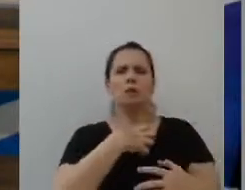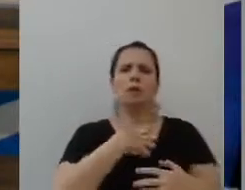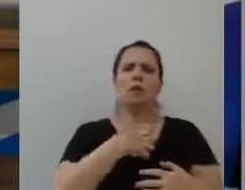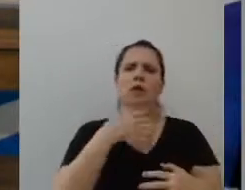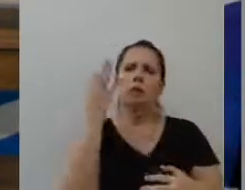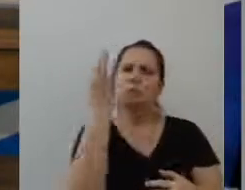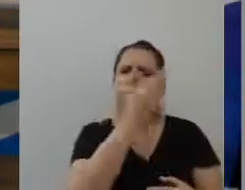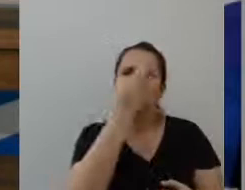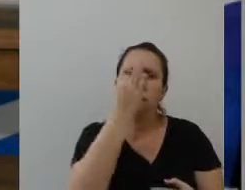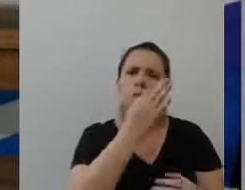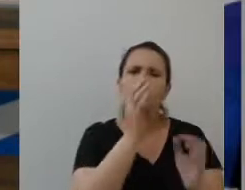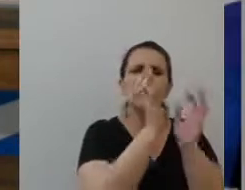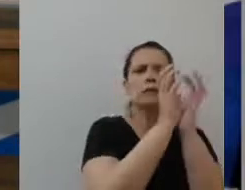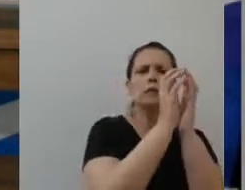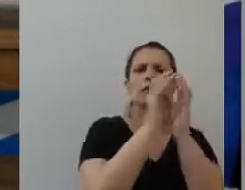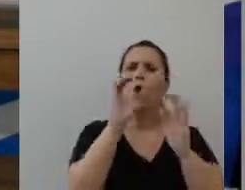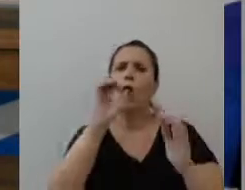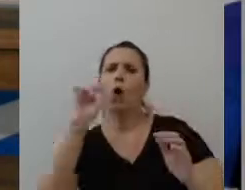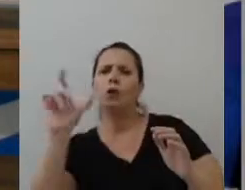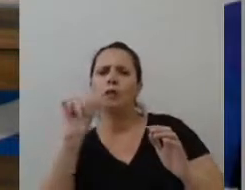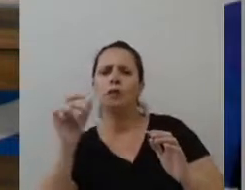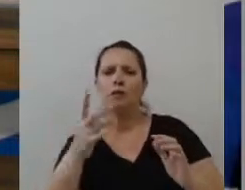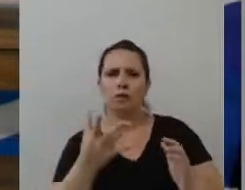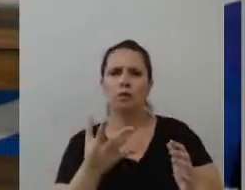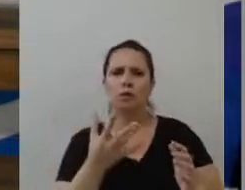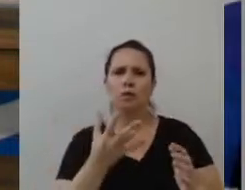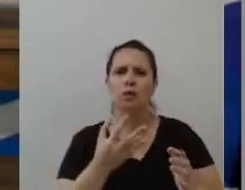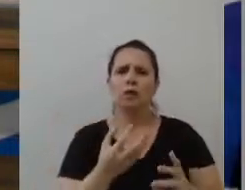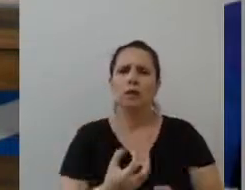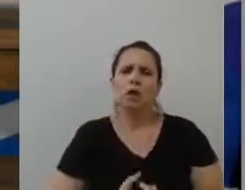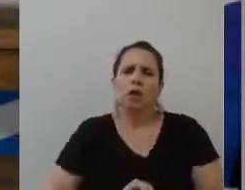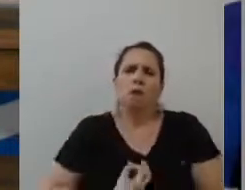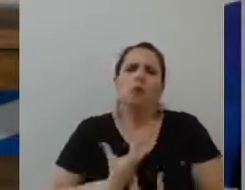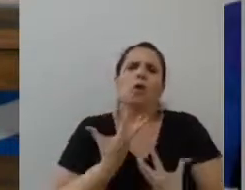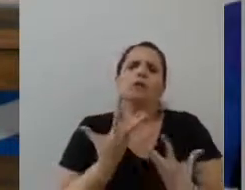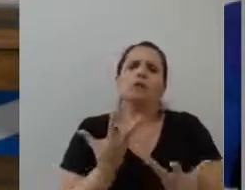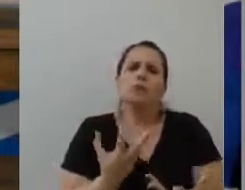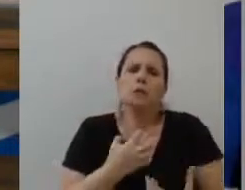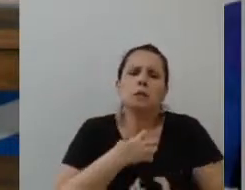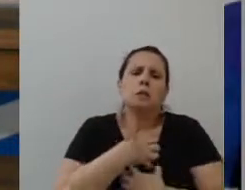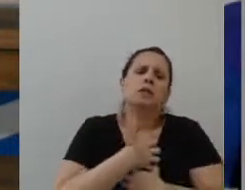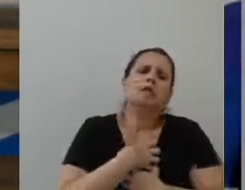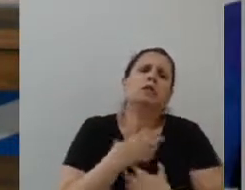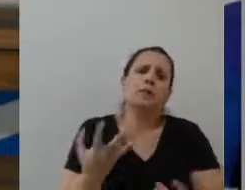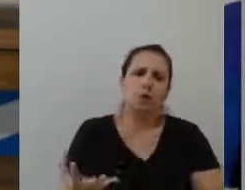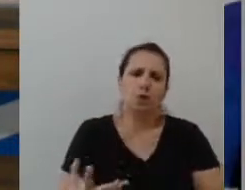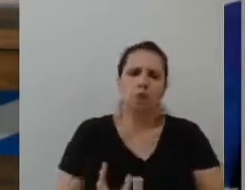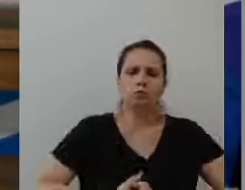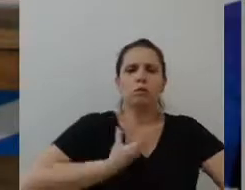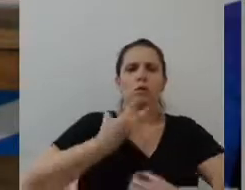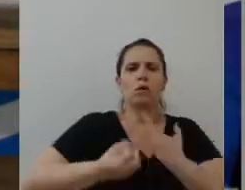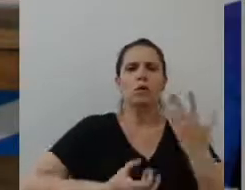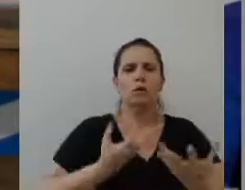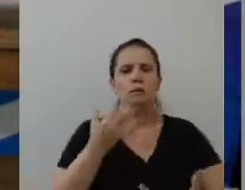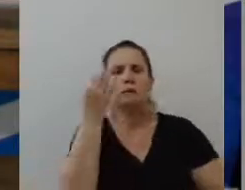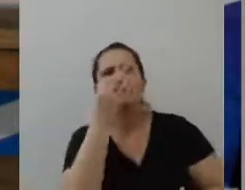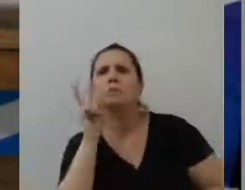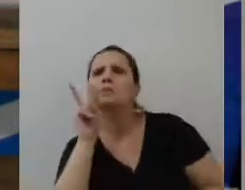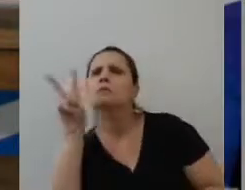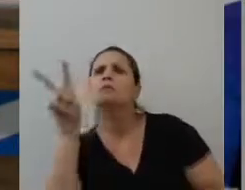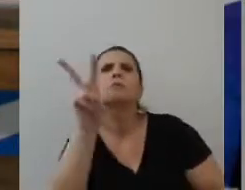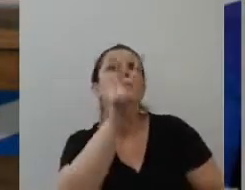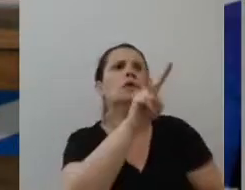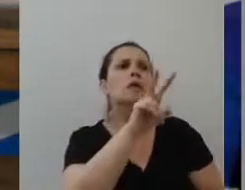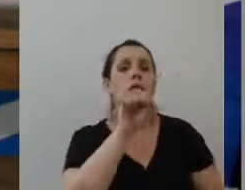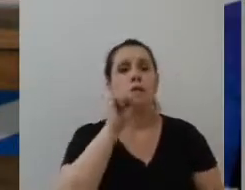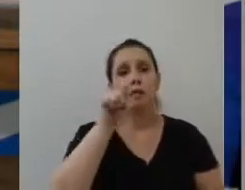caramba, que coisa linda. Aquilo é poesia, é um sentimento de poesia, é um sentimento poético. Agora, se você